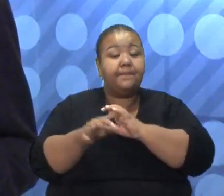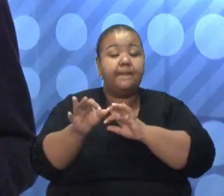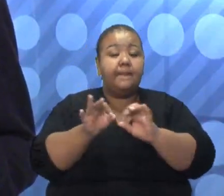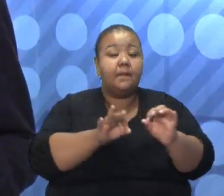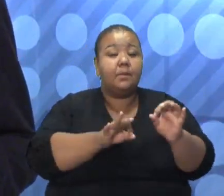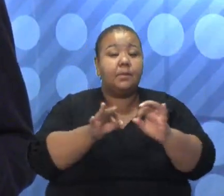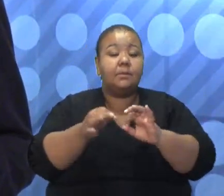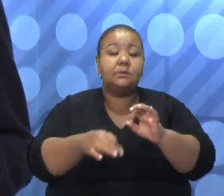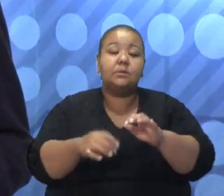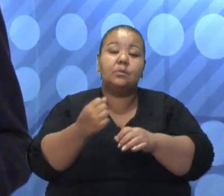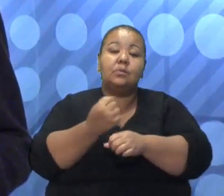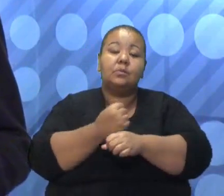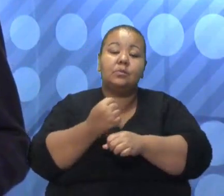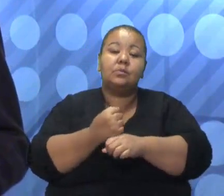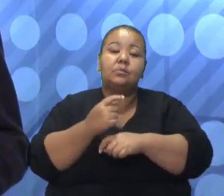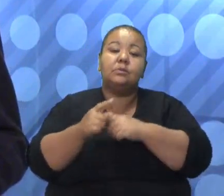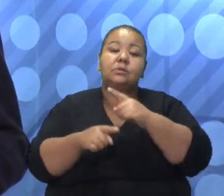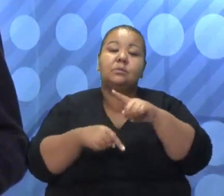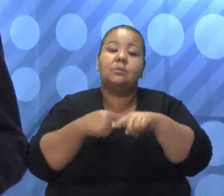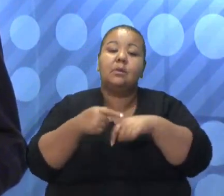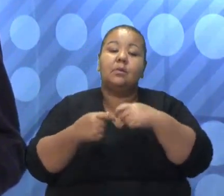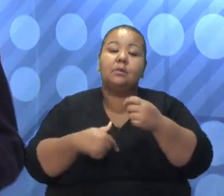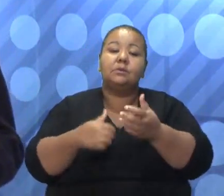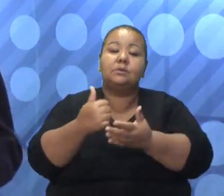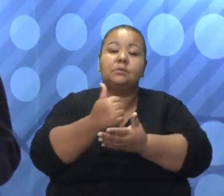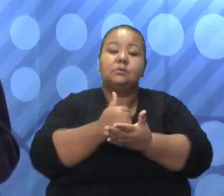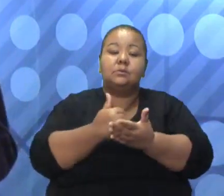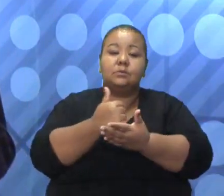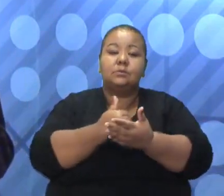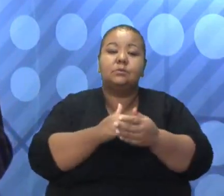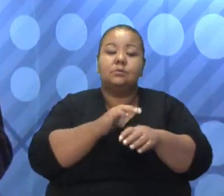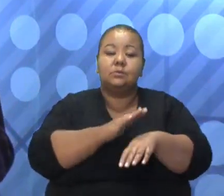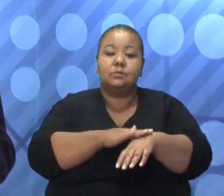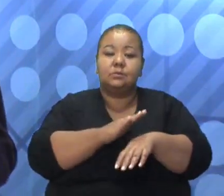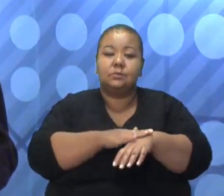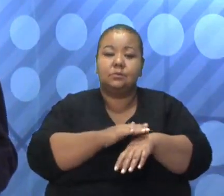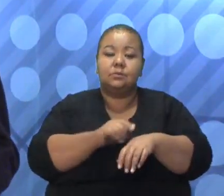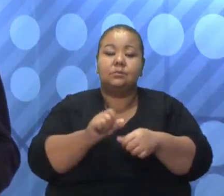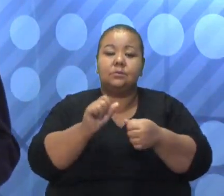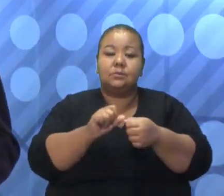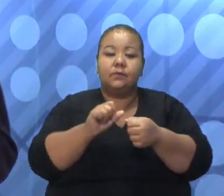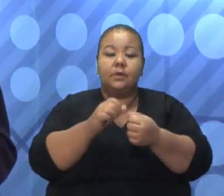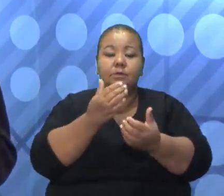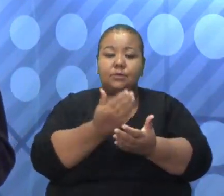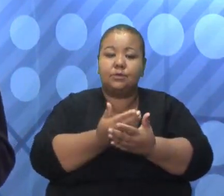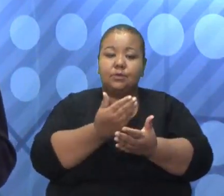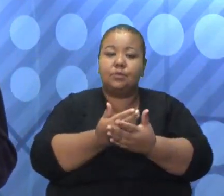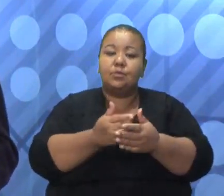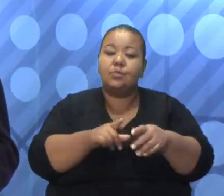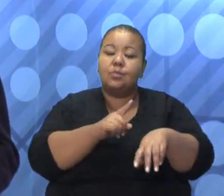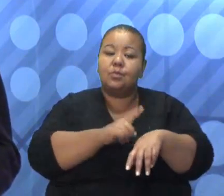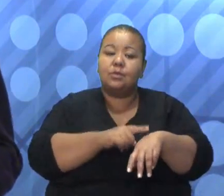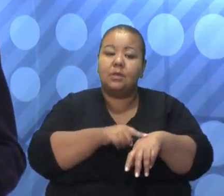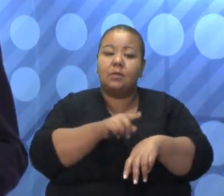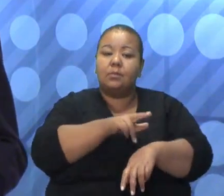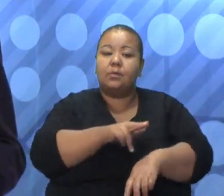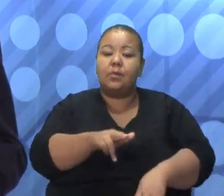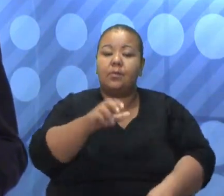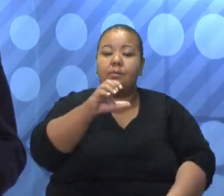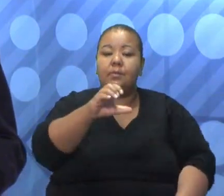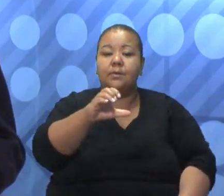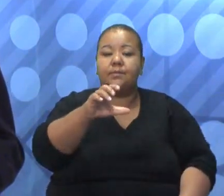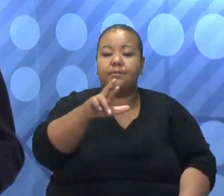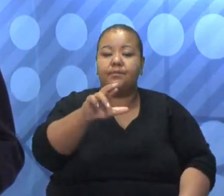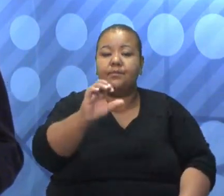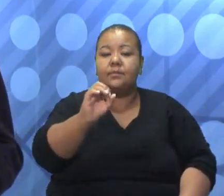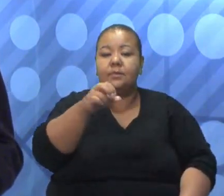de produção para que depois eu controle os tempos necessários. Então eu faço um estudo do tempo, que a gente chama de cronoanálise, para saber